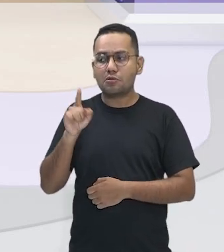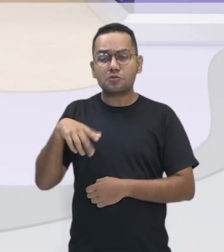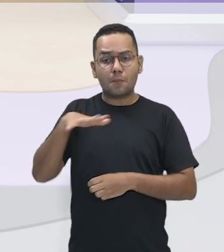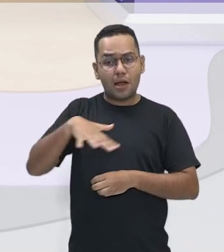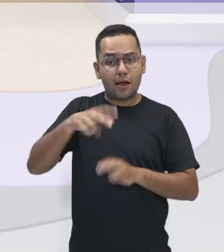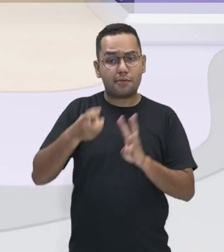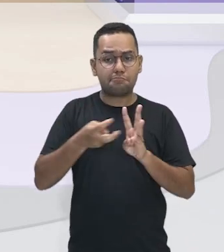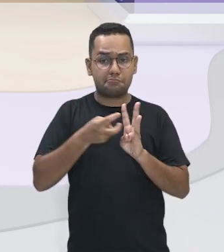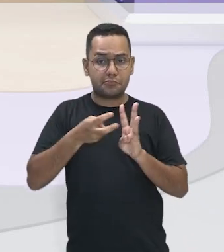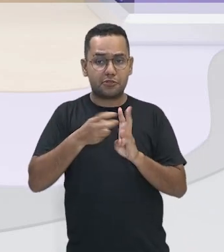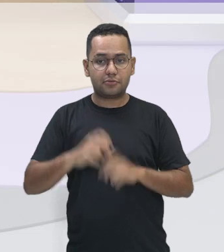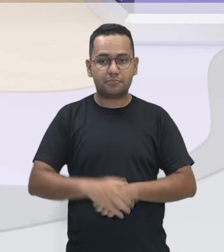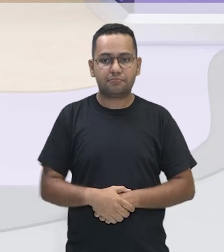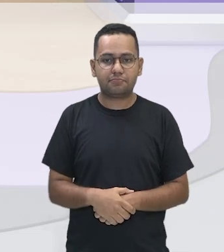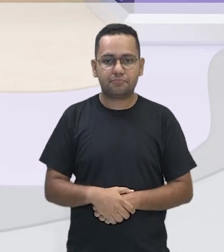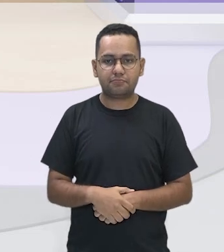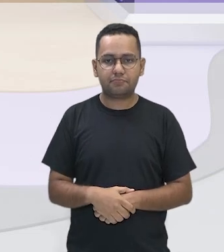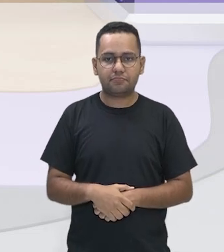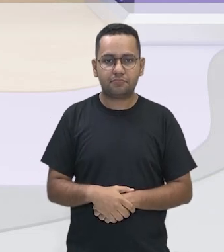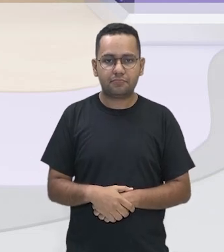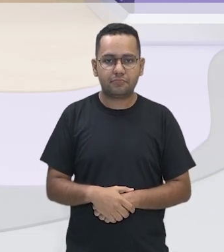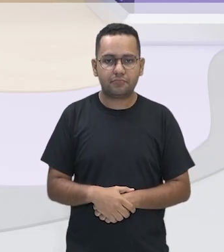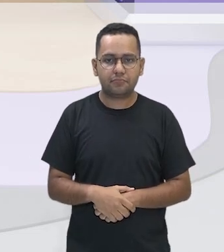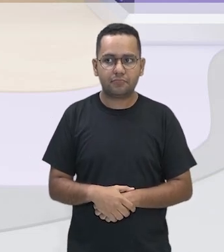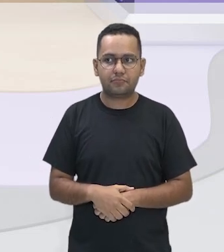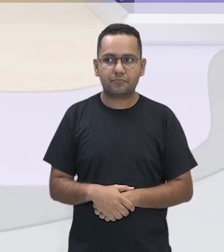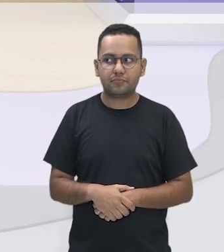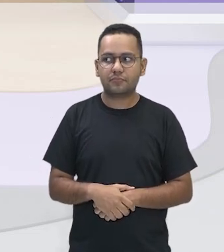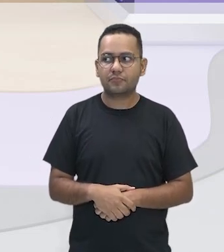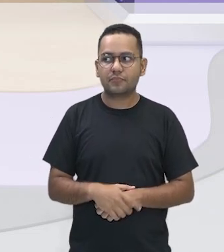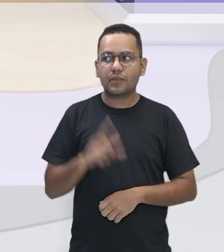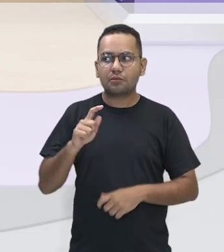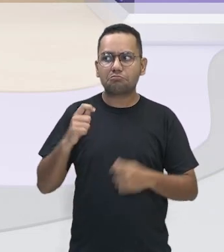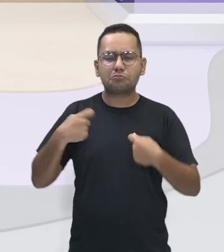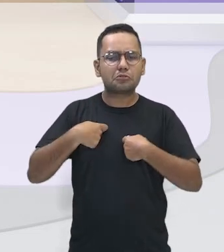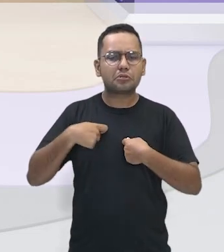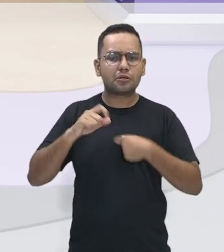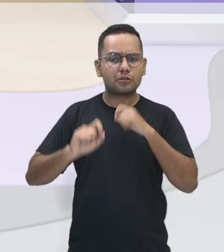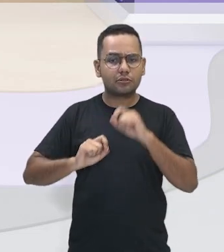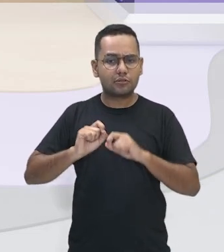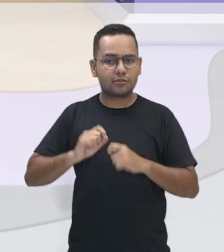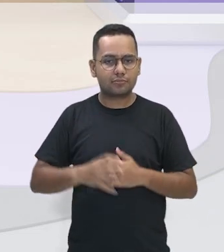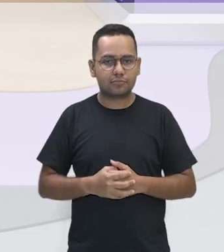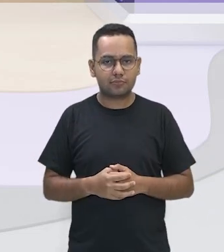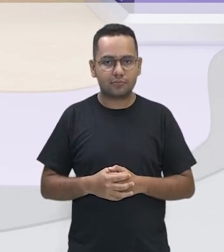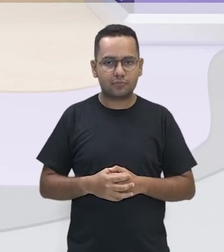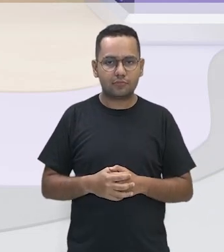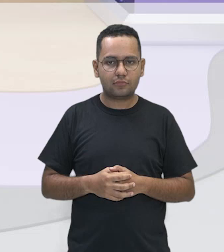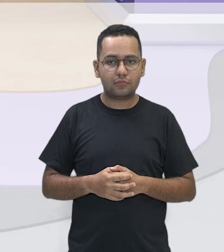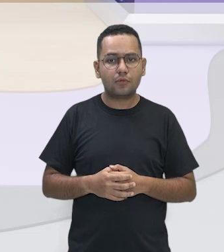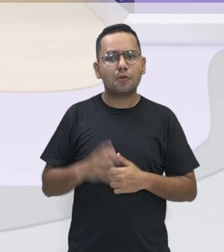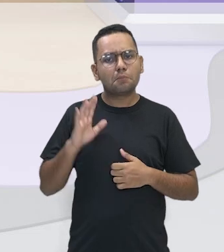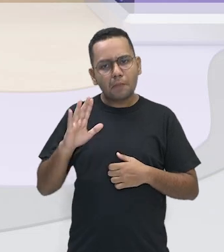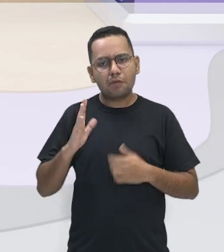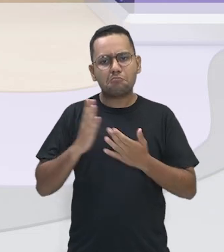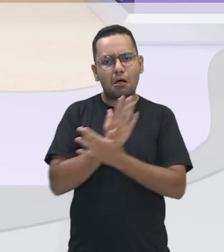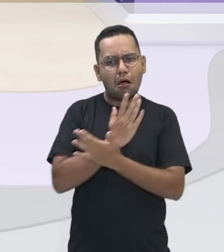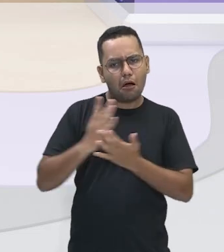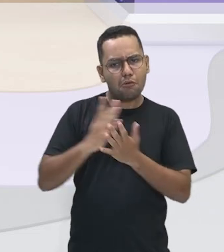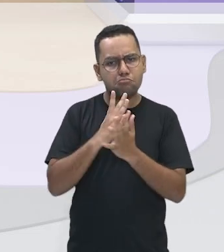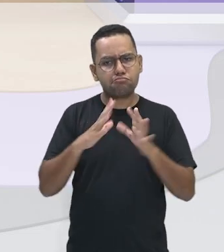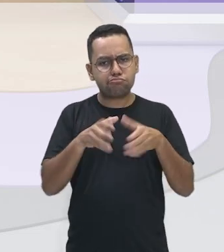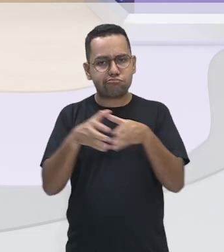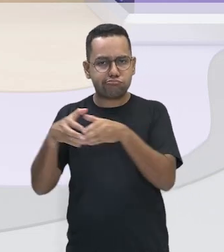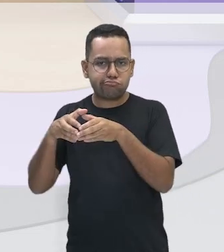dizer aquilo que ela pode nos presentear como uma reflexão. Alguns princípios desses grupos de religiões acerca de sua relação com a